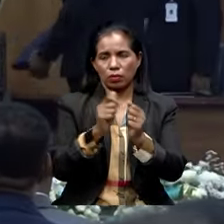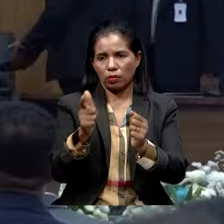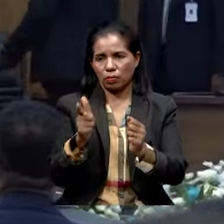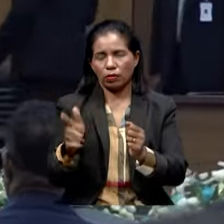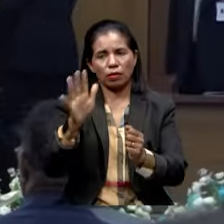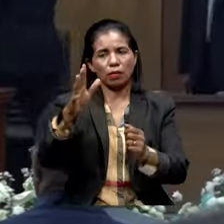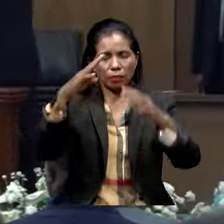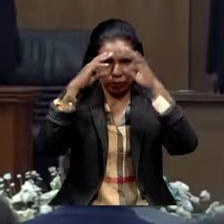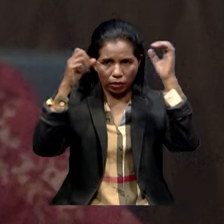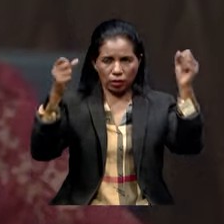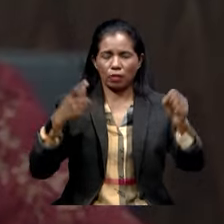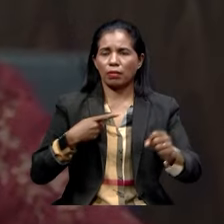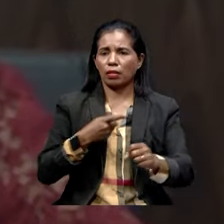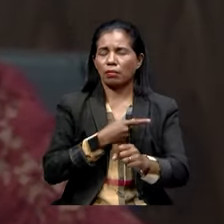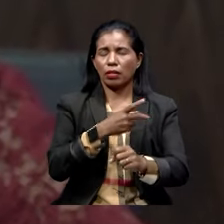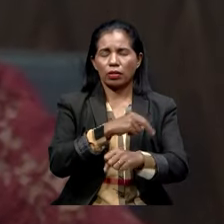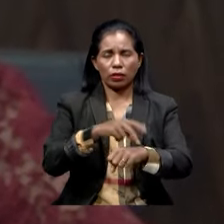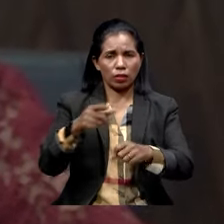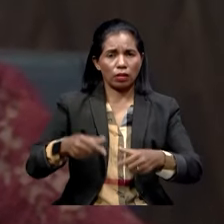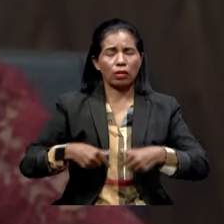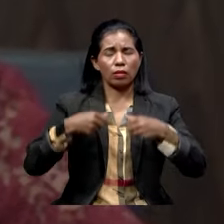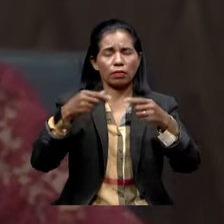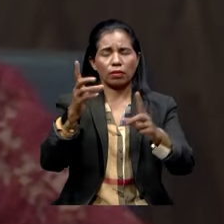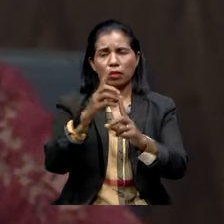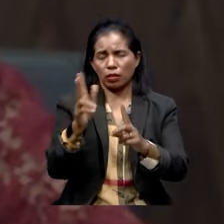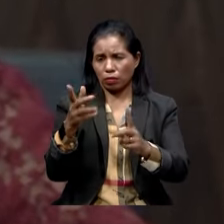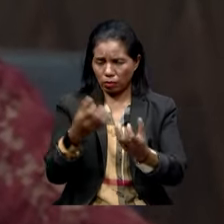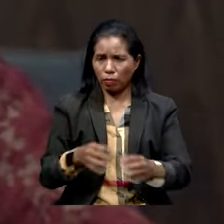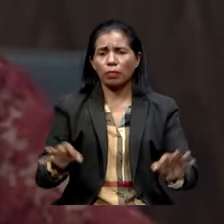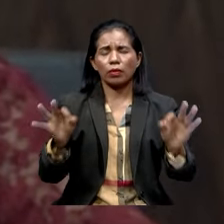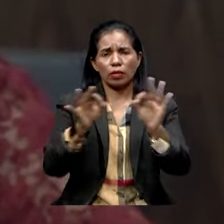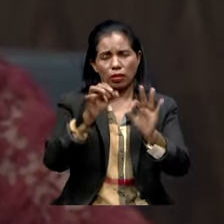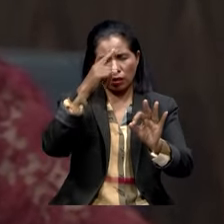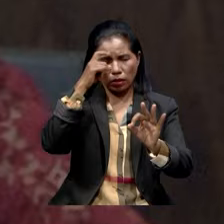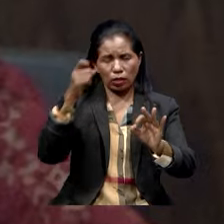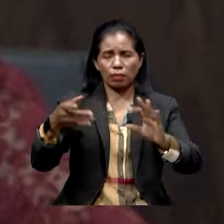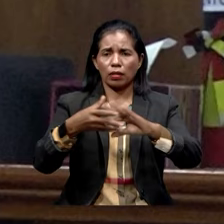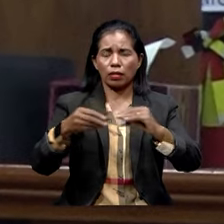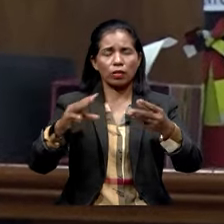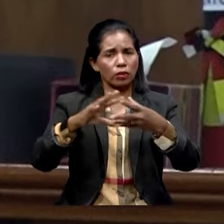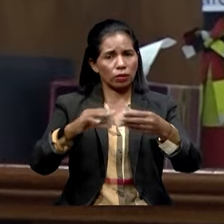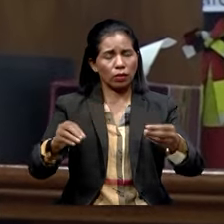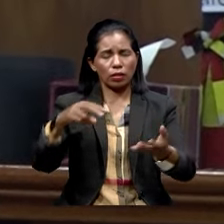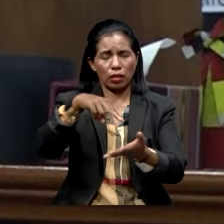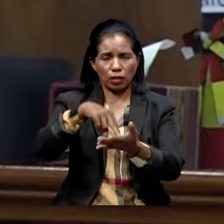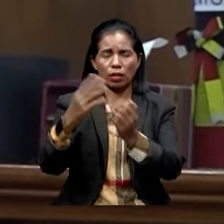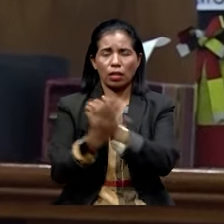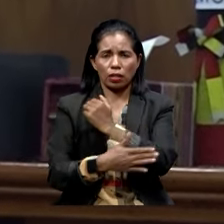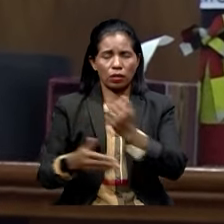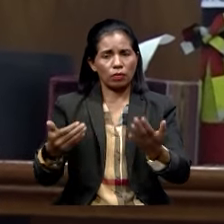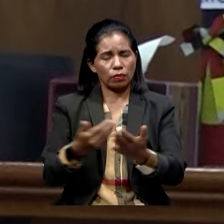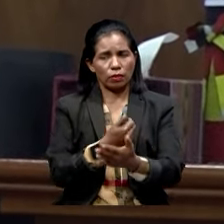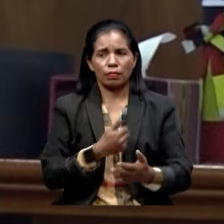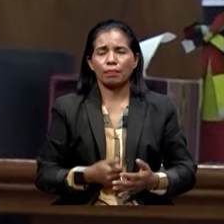Parlamento Nacional recorda Lorum Consulta Popular na importância, também momento histórico e da nebe Hari Nação Fonida.